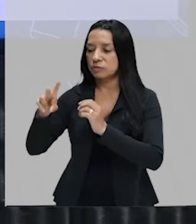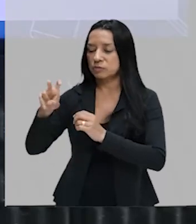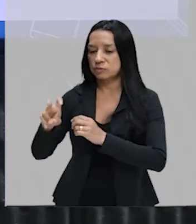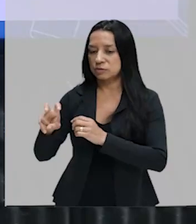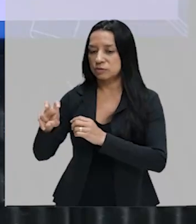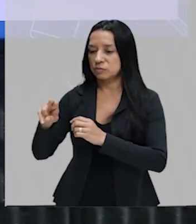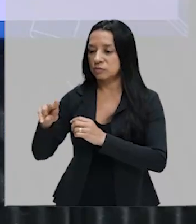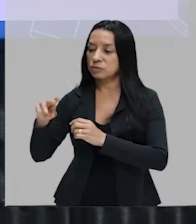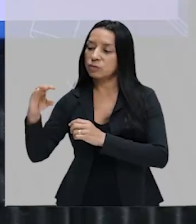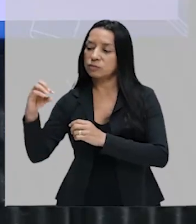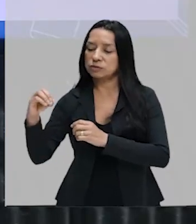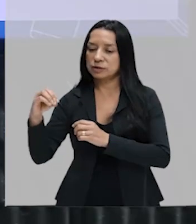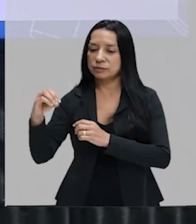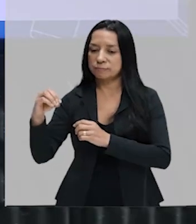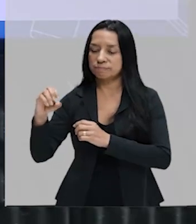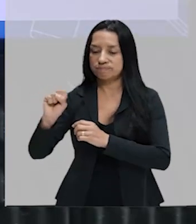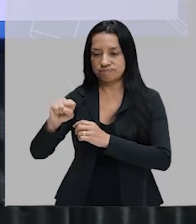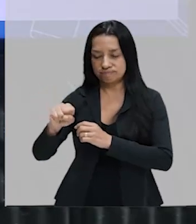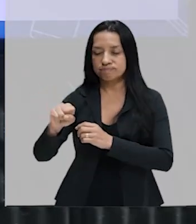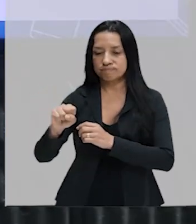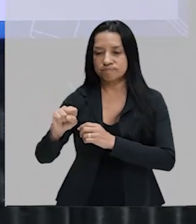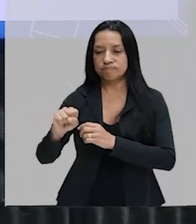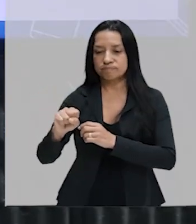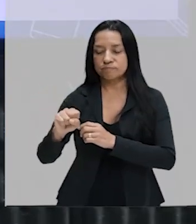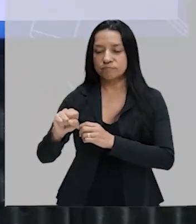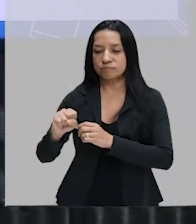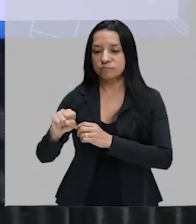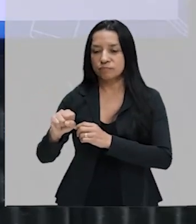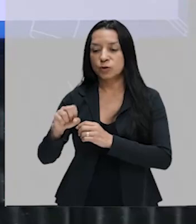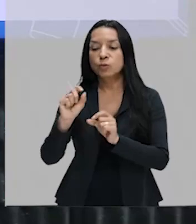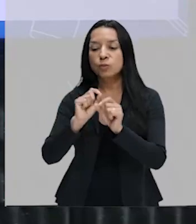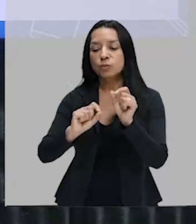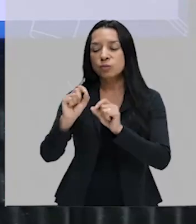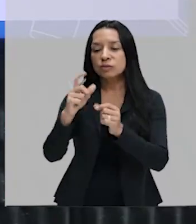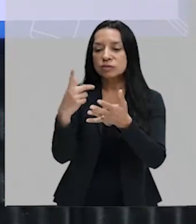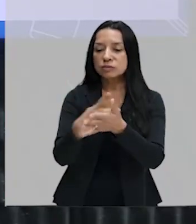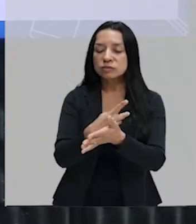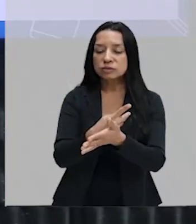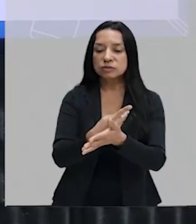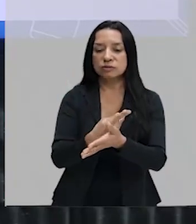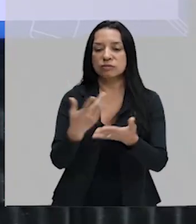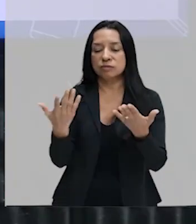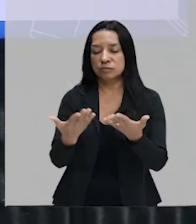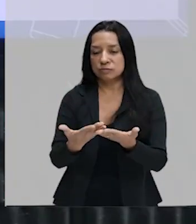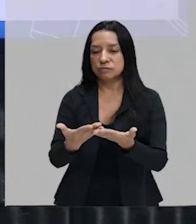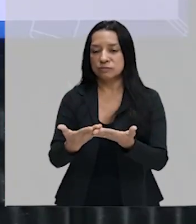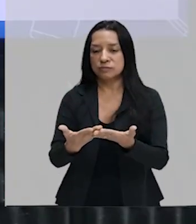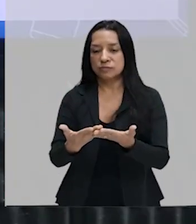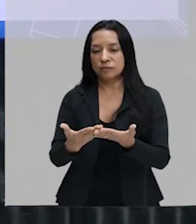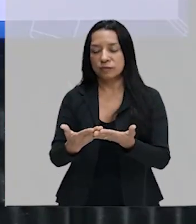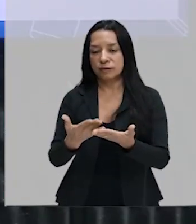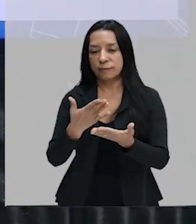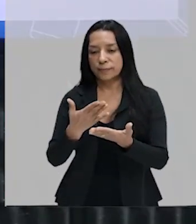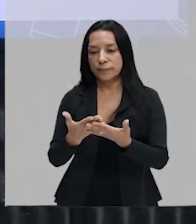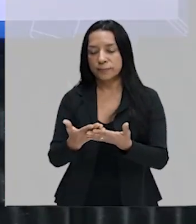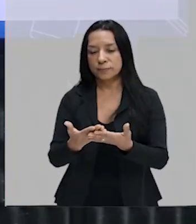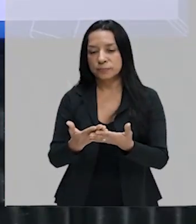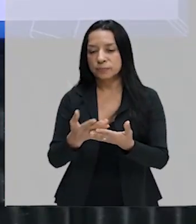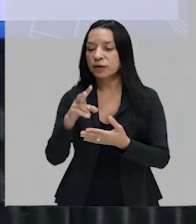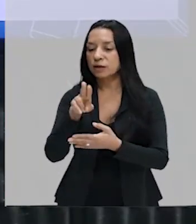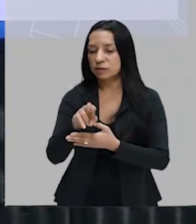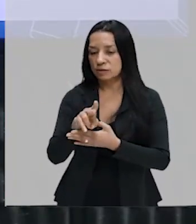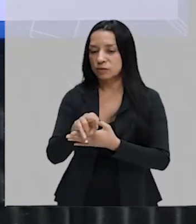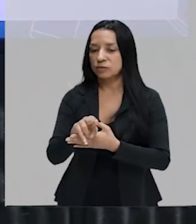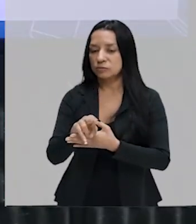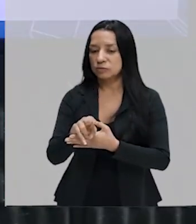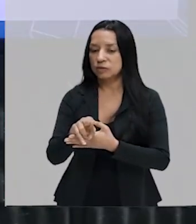5. E 5 menos 5 dá zero? Sim, dá. Ora, então, o que aconteceu? Aconteceu que a minha igualdade